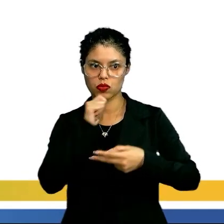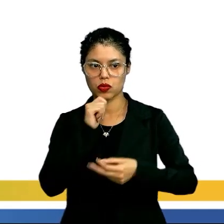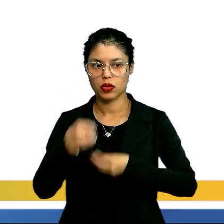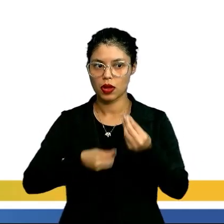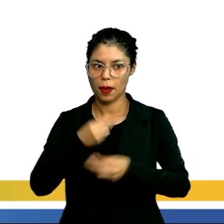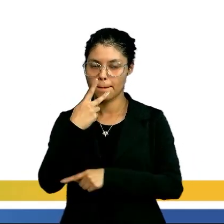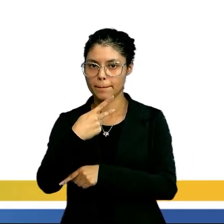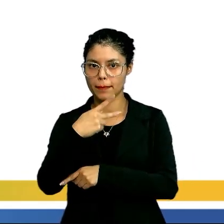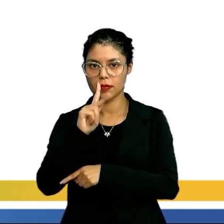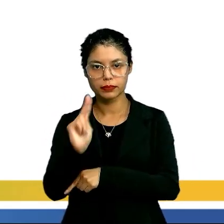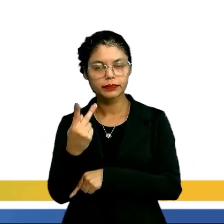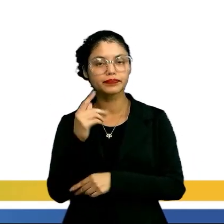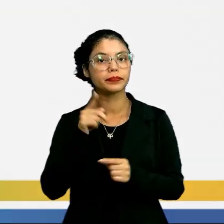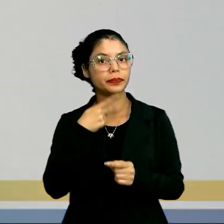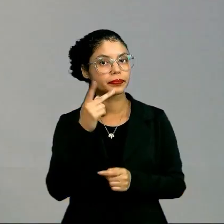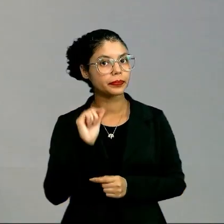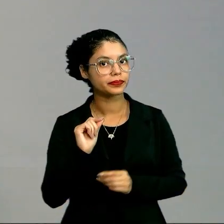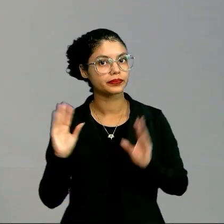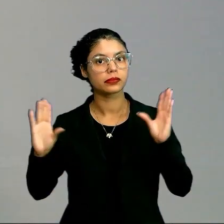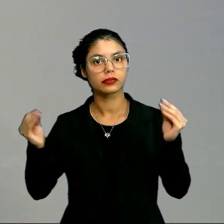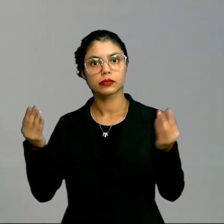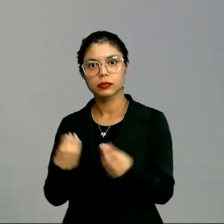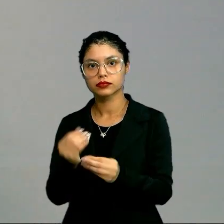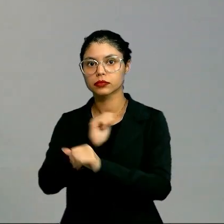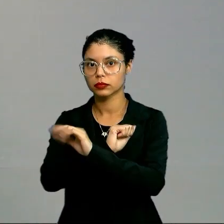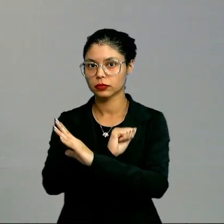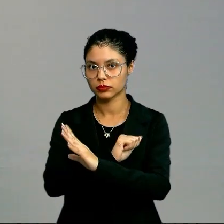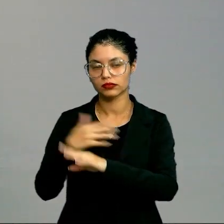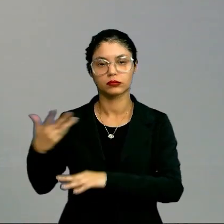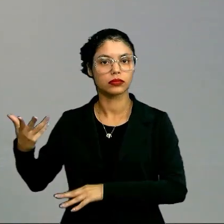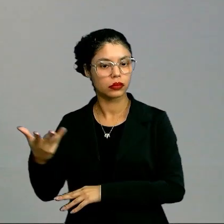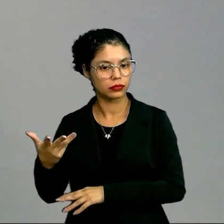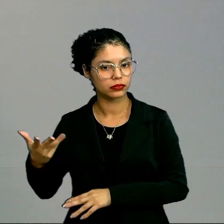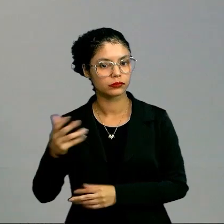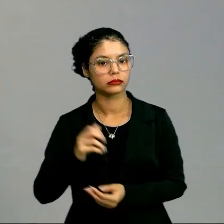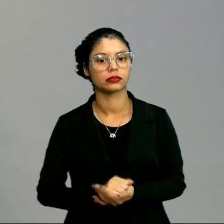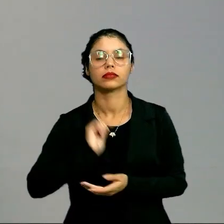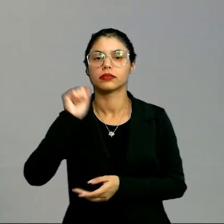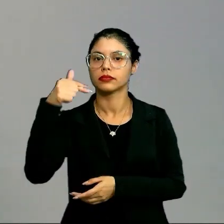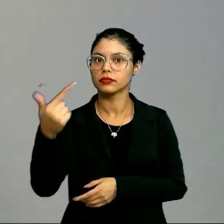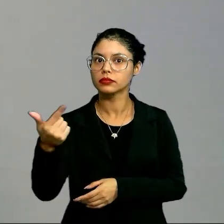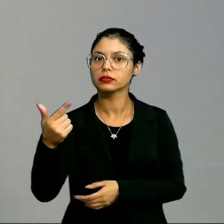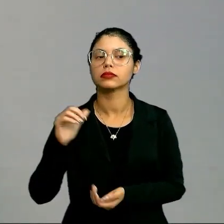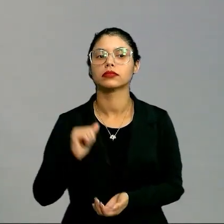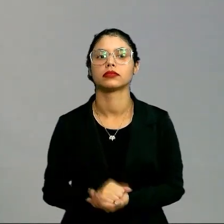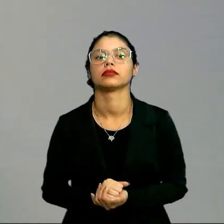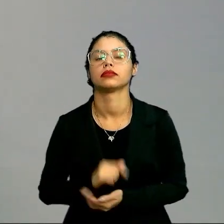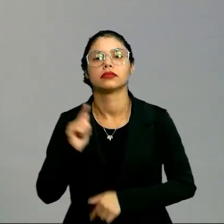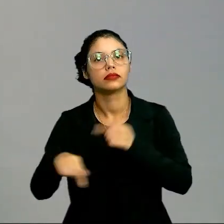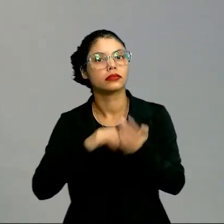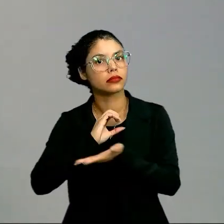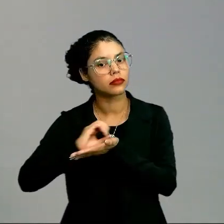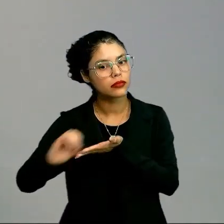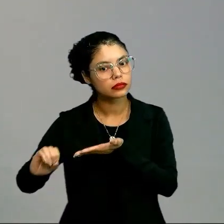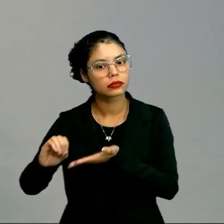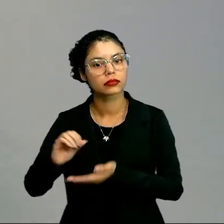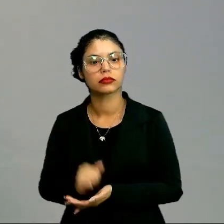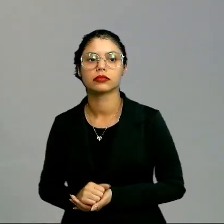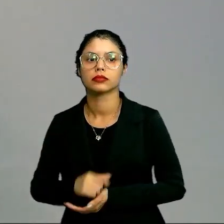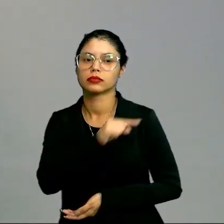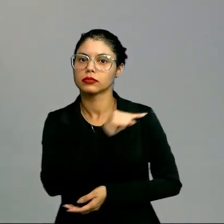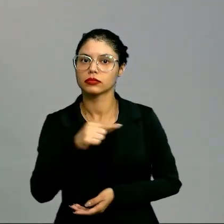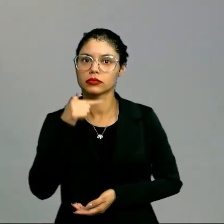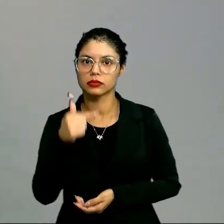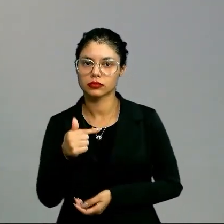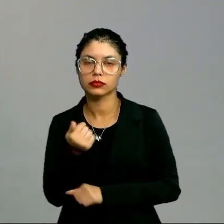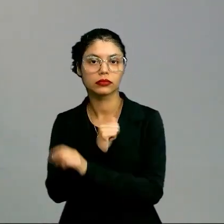serve o pH? Para me dizer se a substância ela é ácida ou básica. Isso lá na química inorgânica. pH menor que 7,